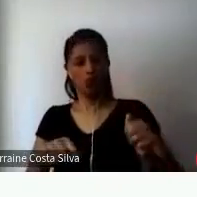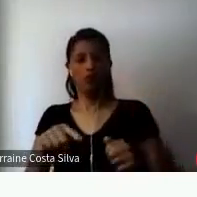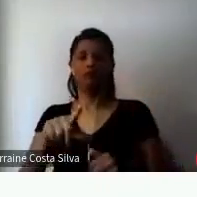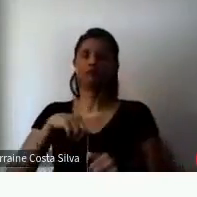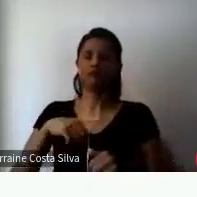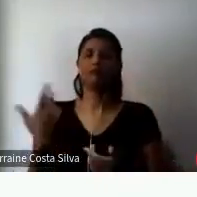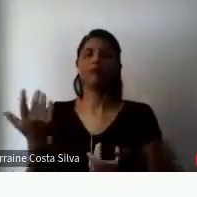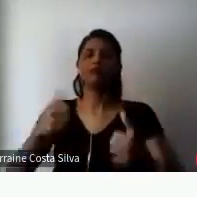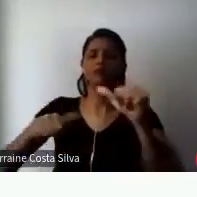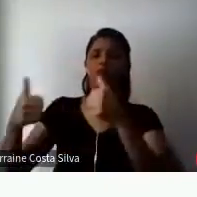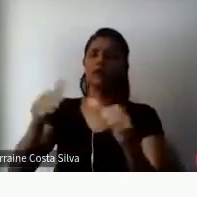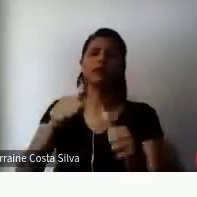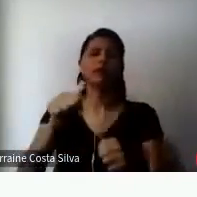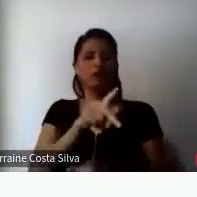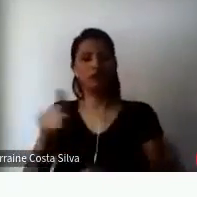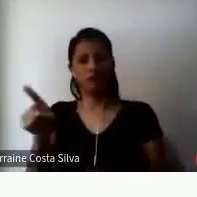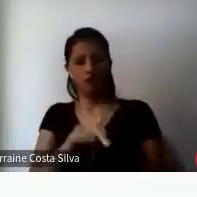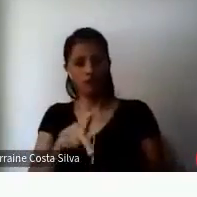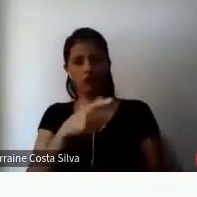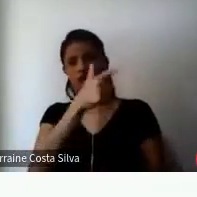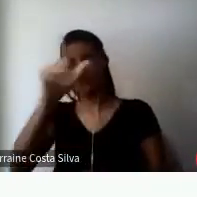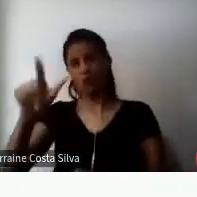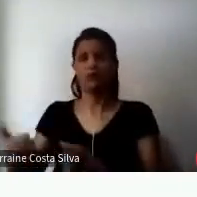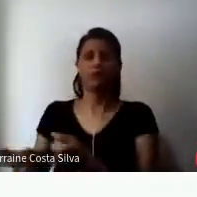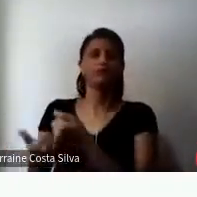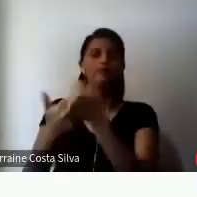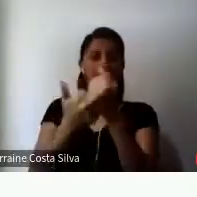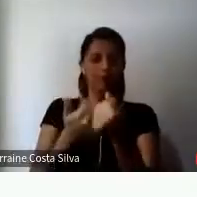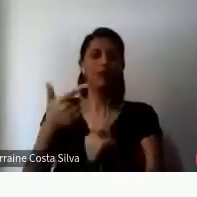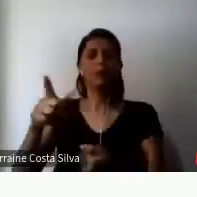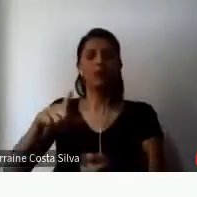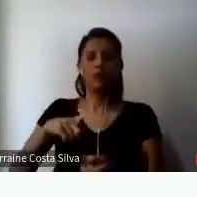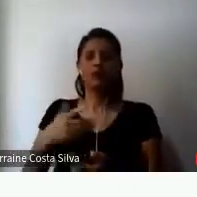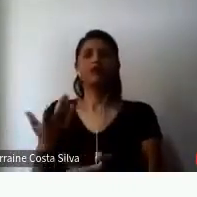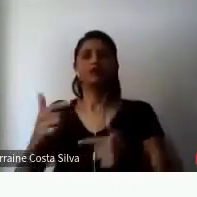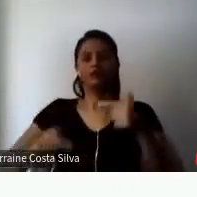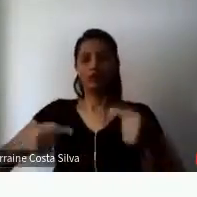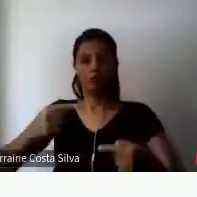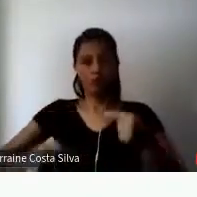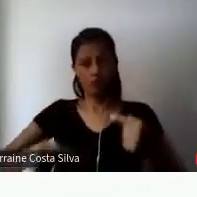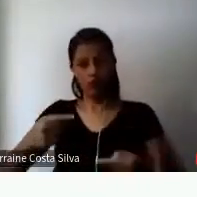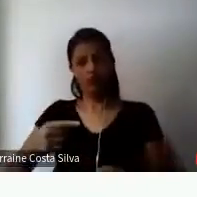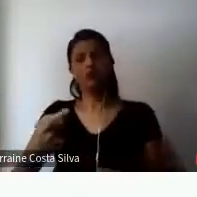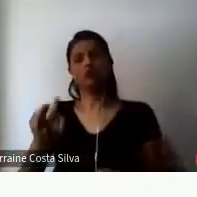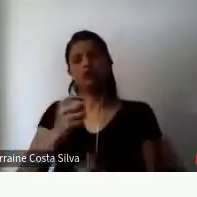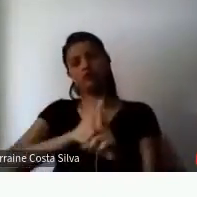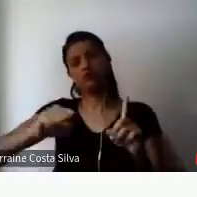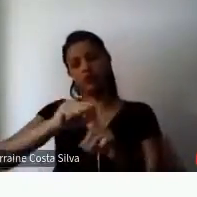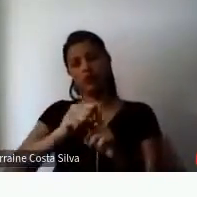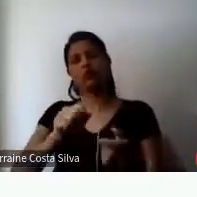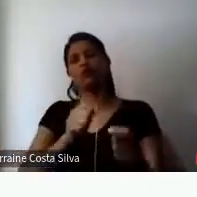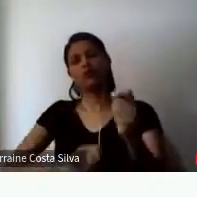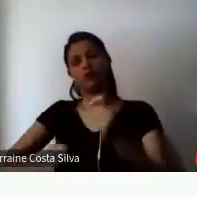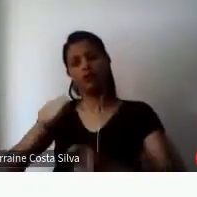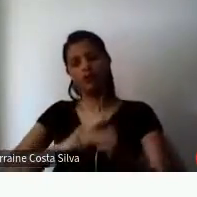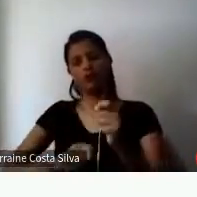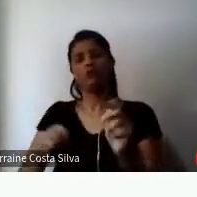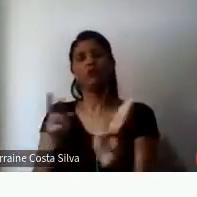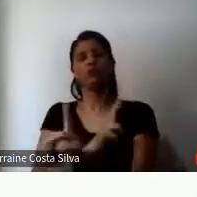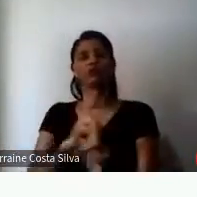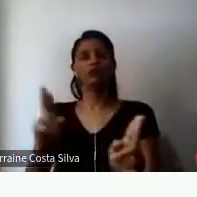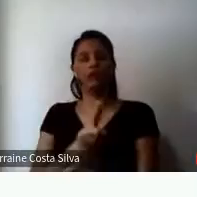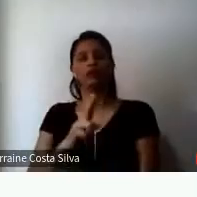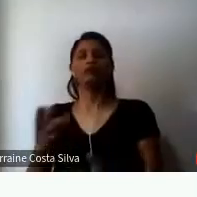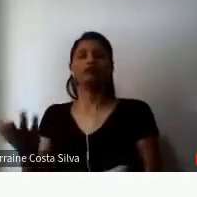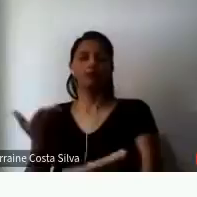ou protetivos associados a essas políticas socioeconômicas e educacionais, em relação a estudantes e professores. Próximo,